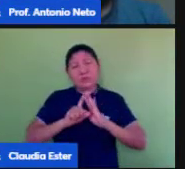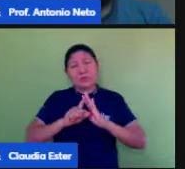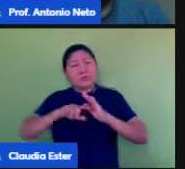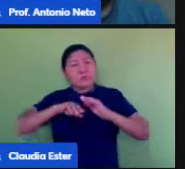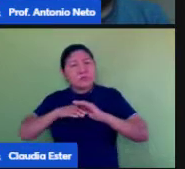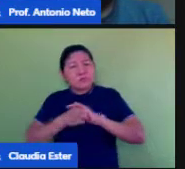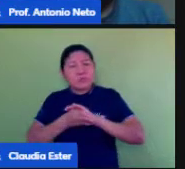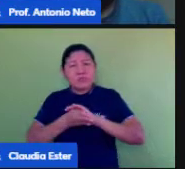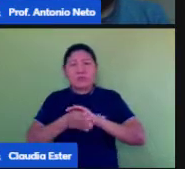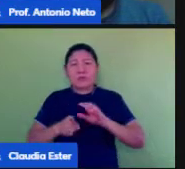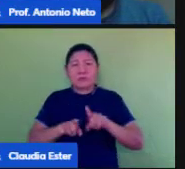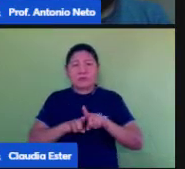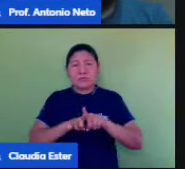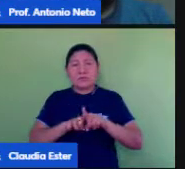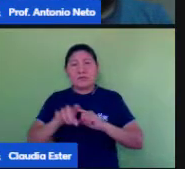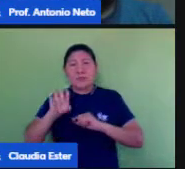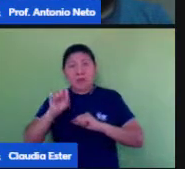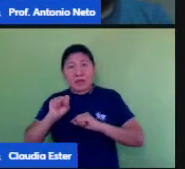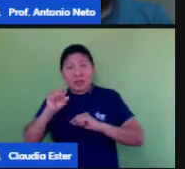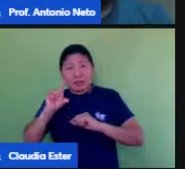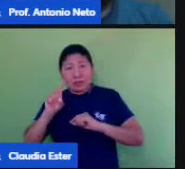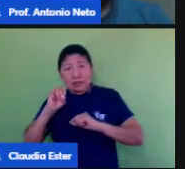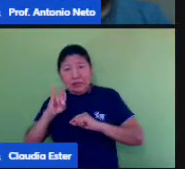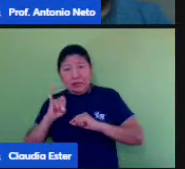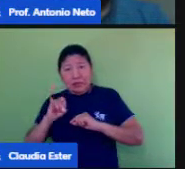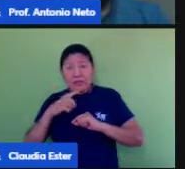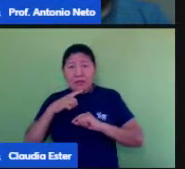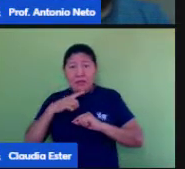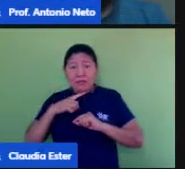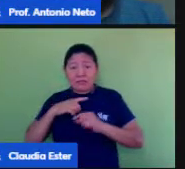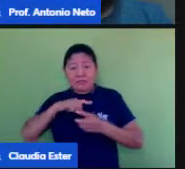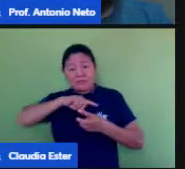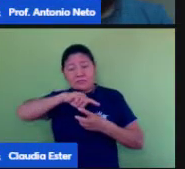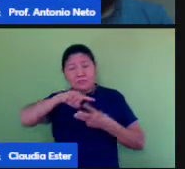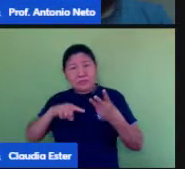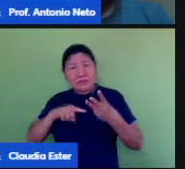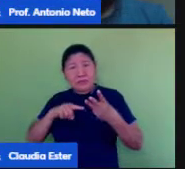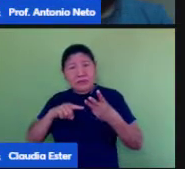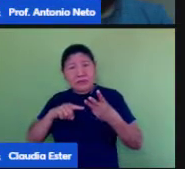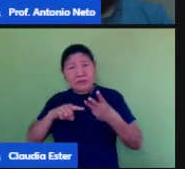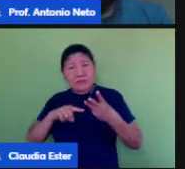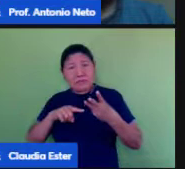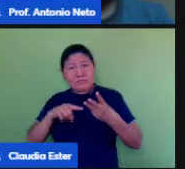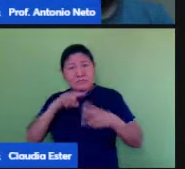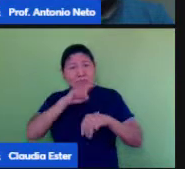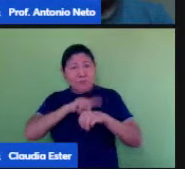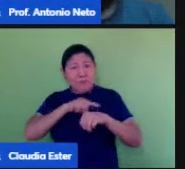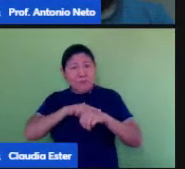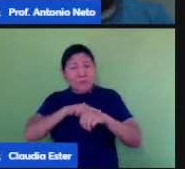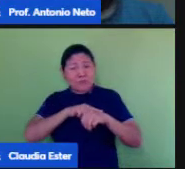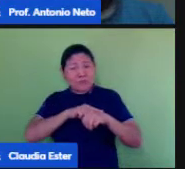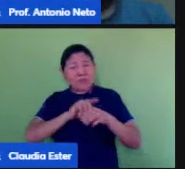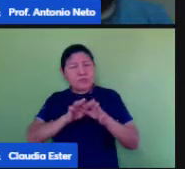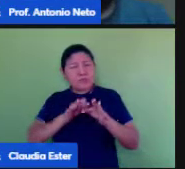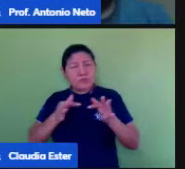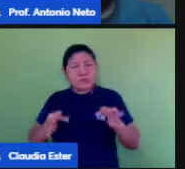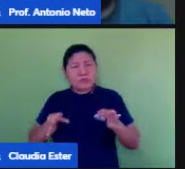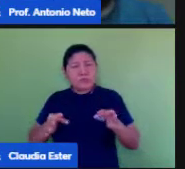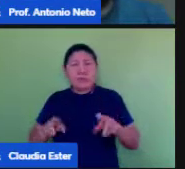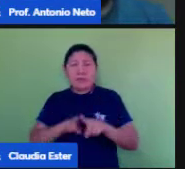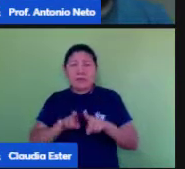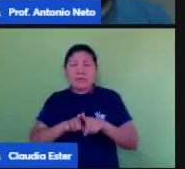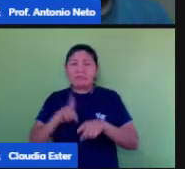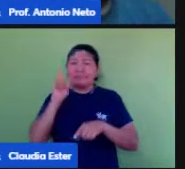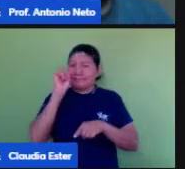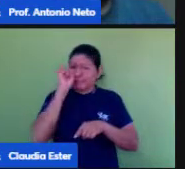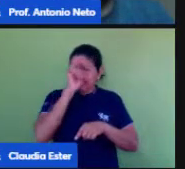Nesta SDI, teremos 3 níveis de complexidade, do mais simples ao mais complexo. Essa sugestão pode